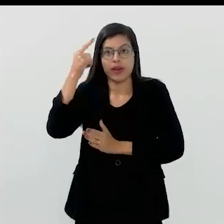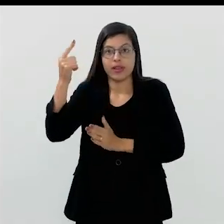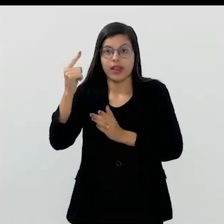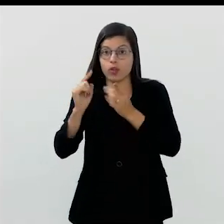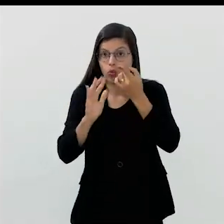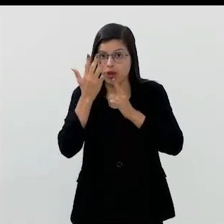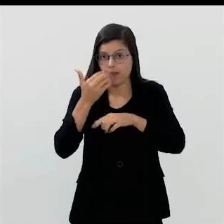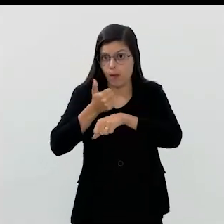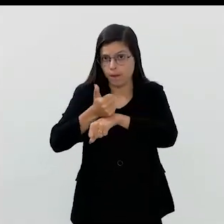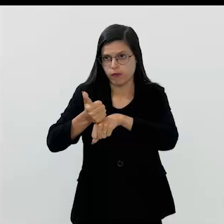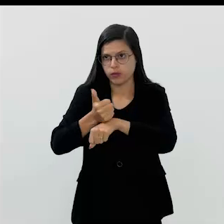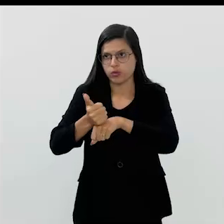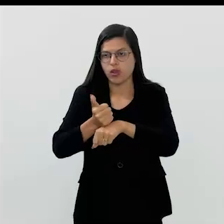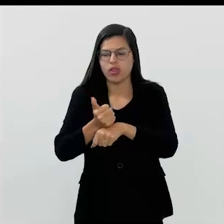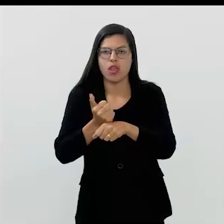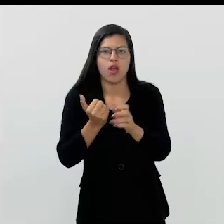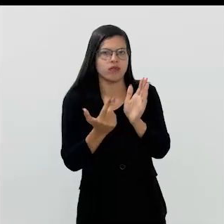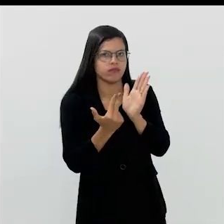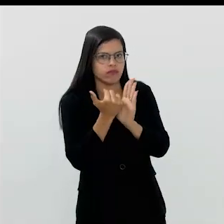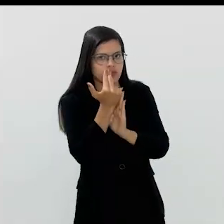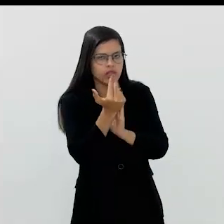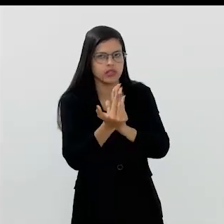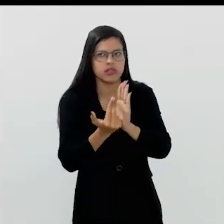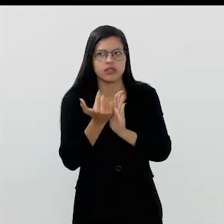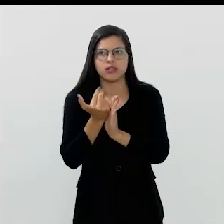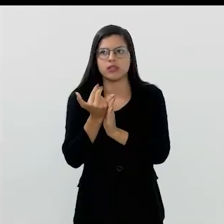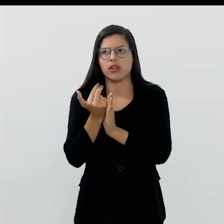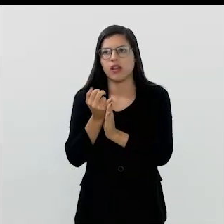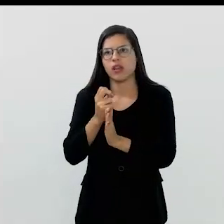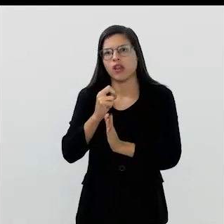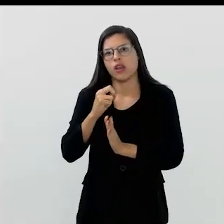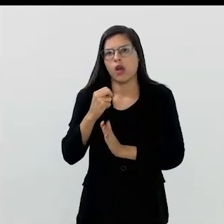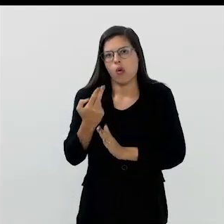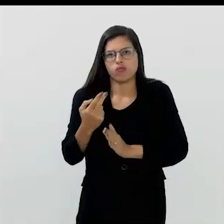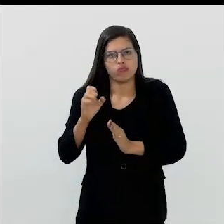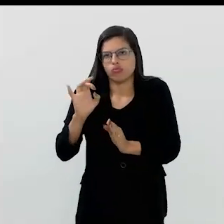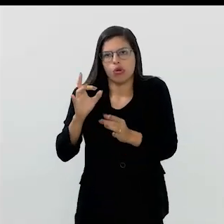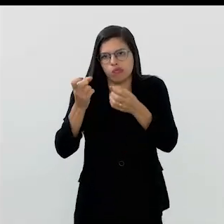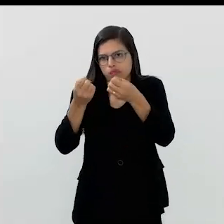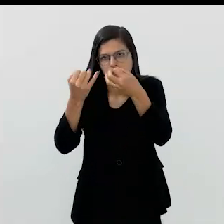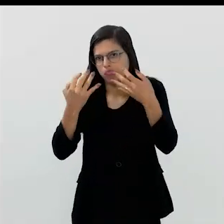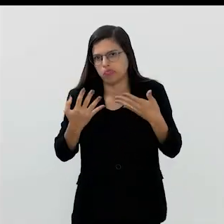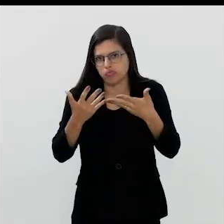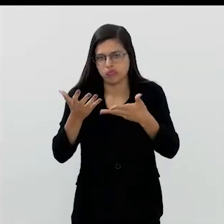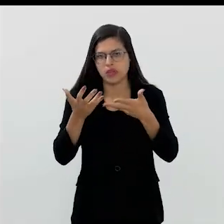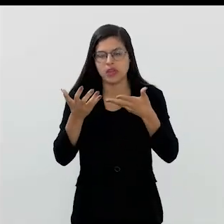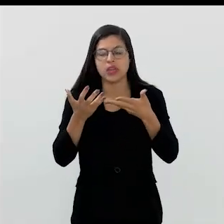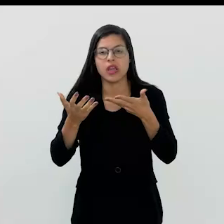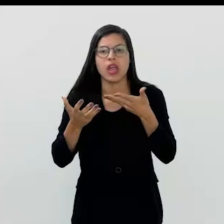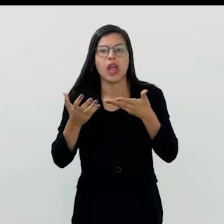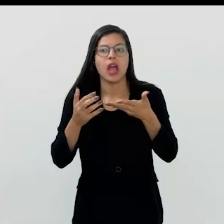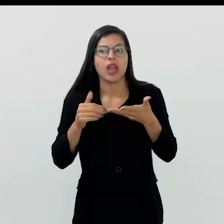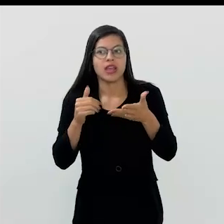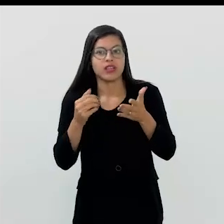do carnavalesco, né? Sim. Alguns desenham, alguns passam só a explicação do que querem. Aí, a partir disso, a gente cria um desenho em escala,